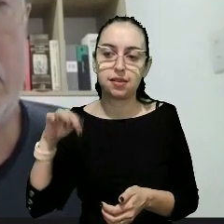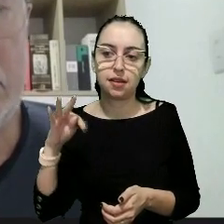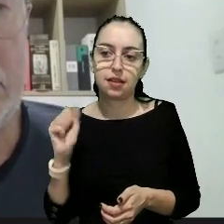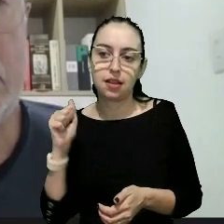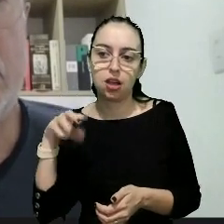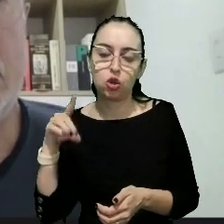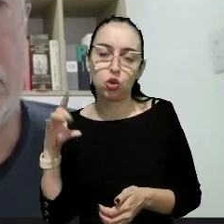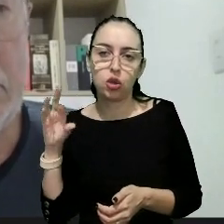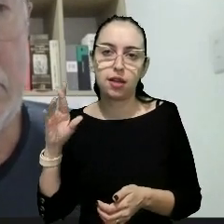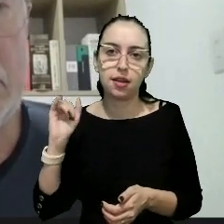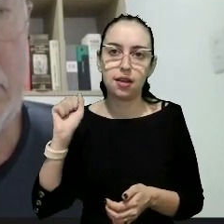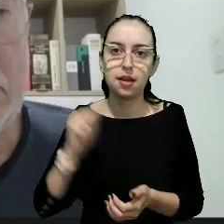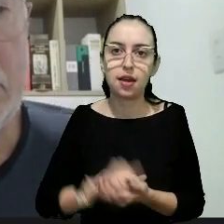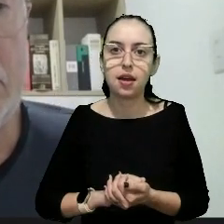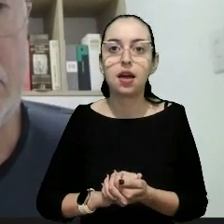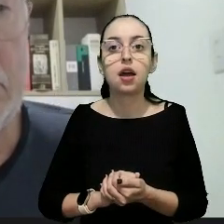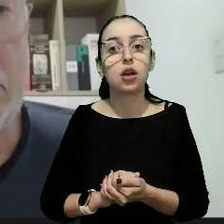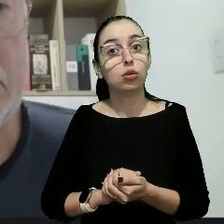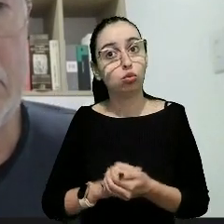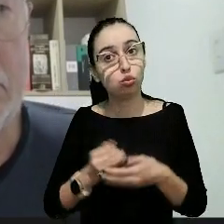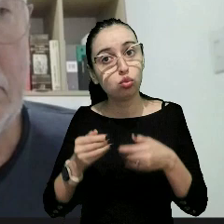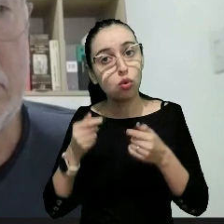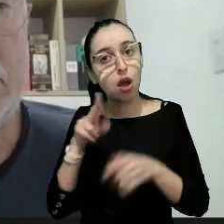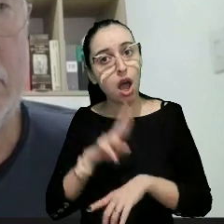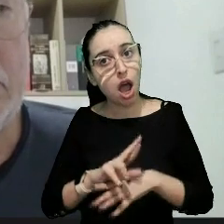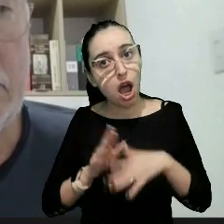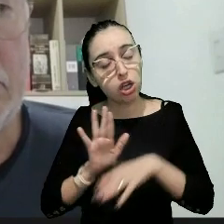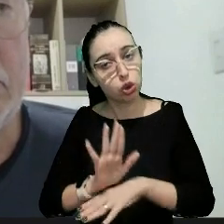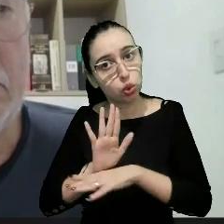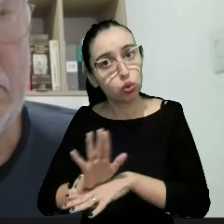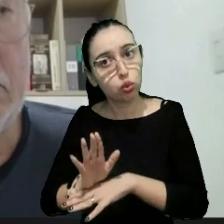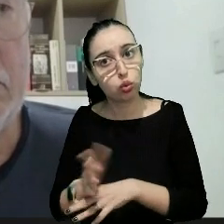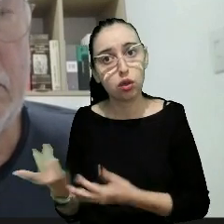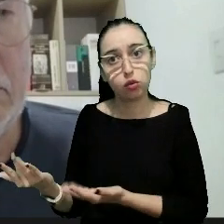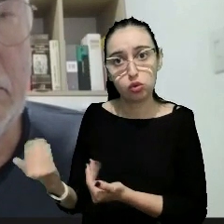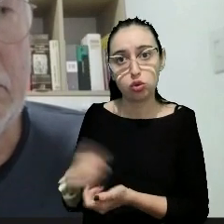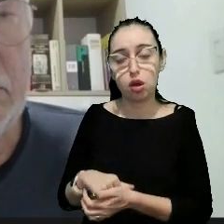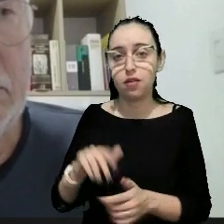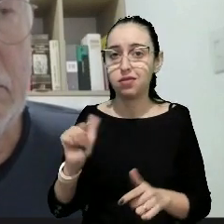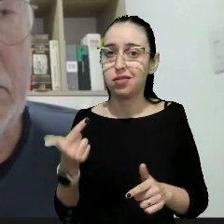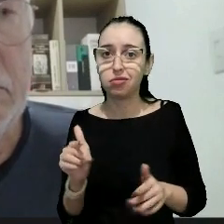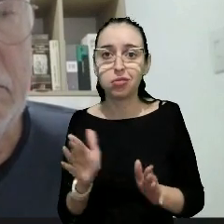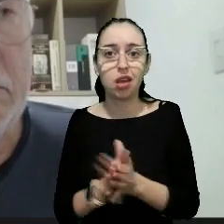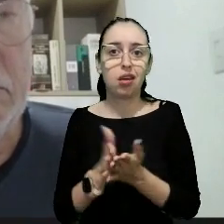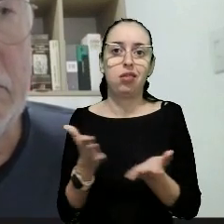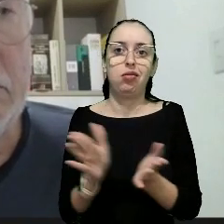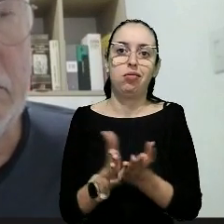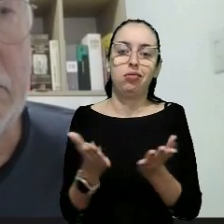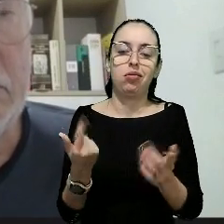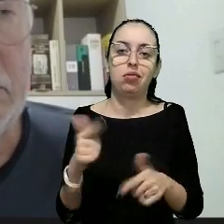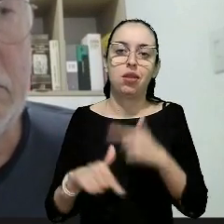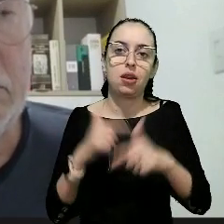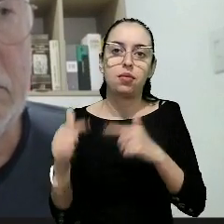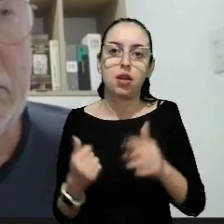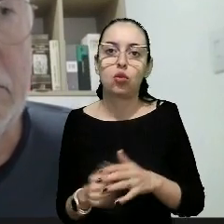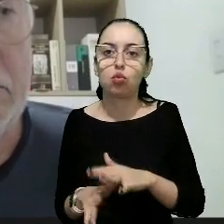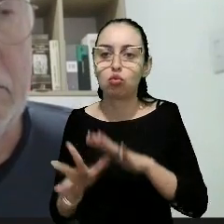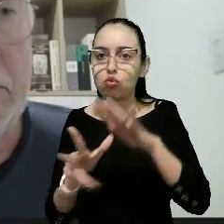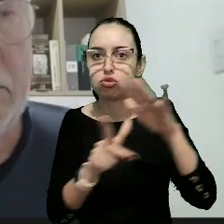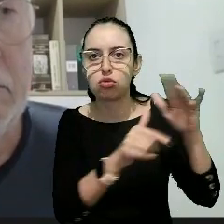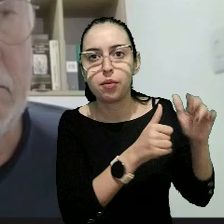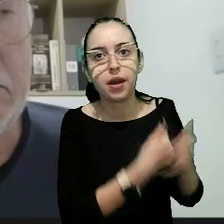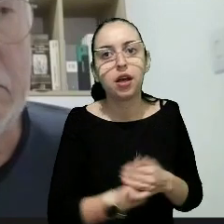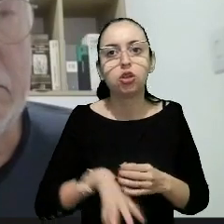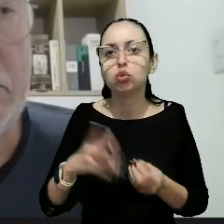está sustentando muitos jovens desempregados. São os velhos que, quando chegam a uma determinada